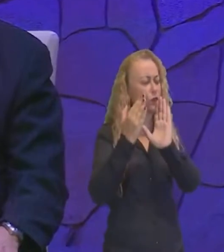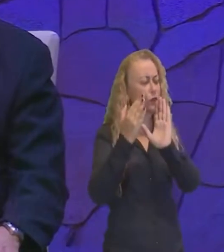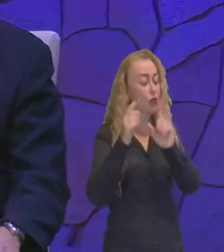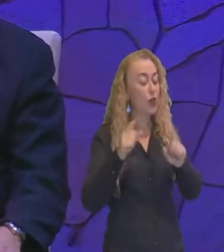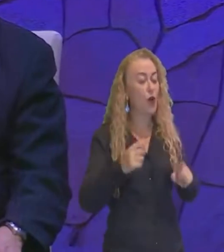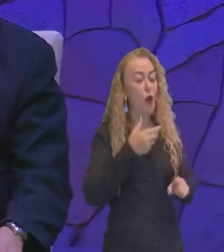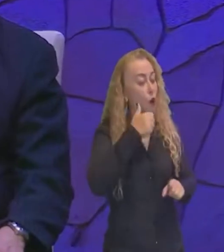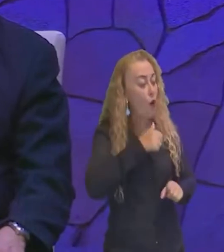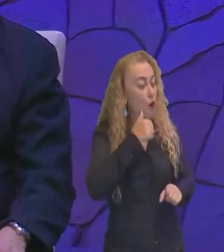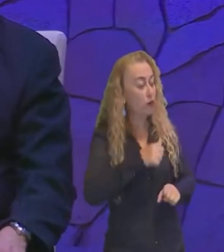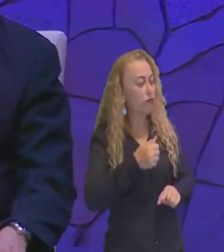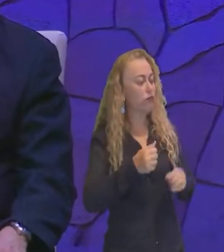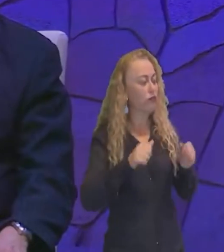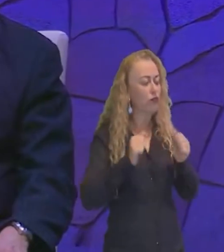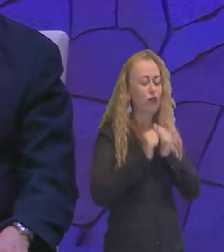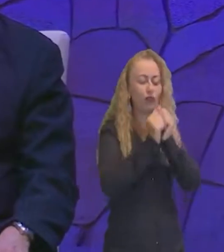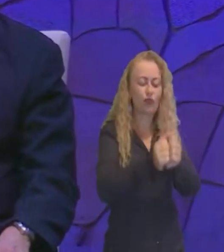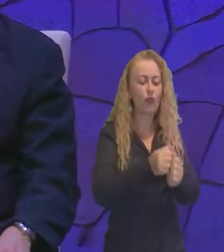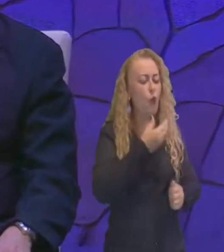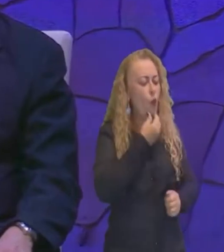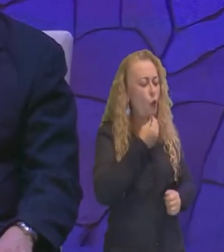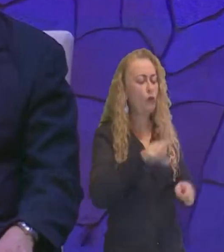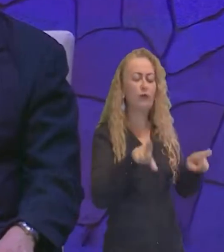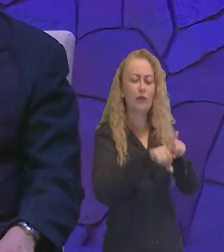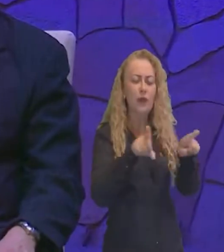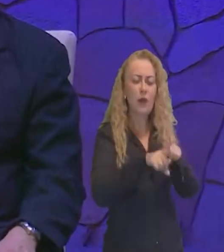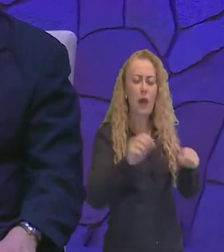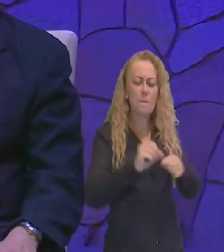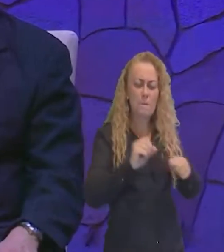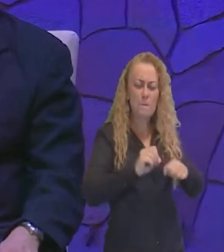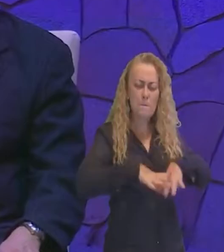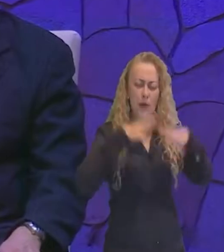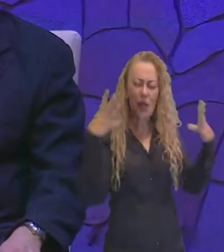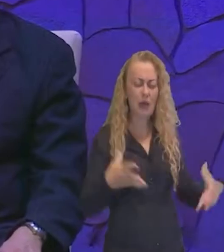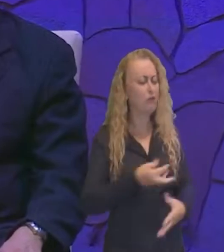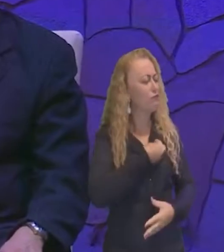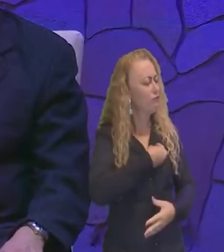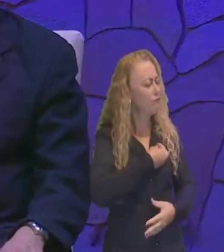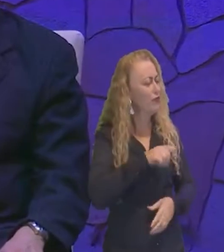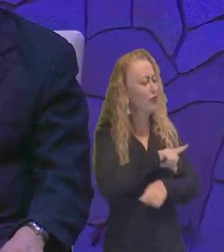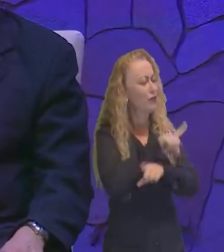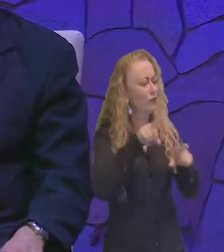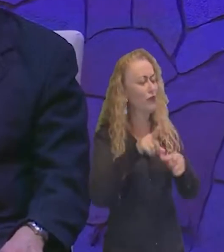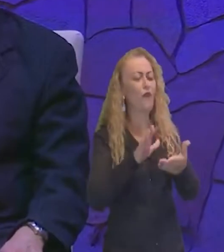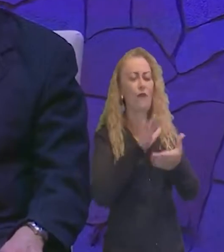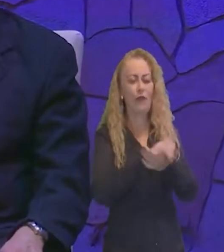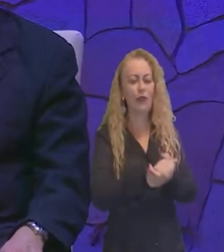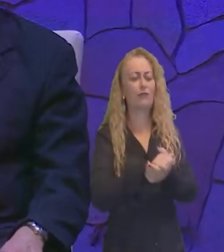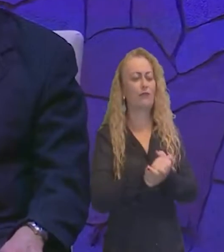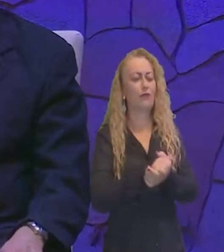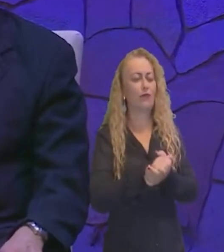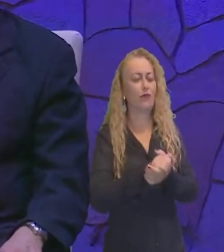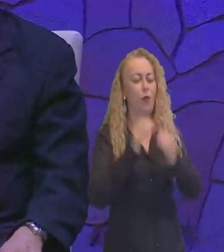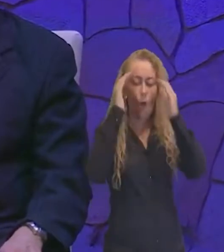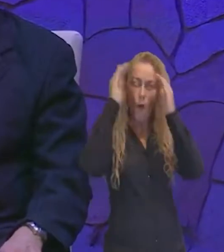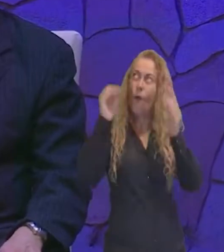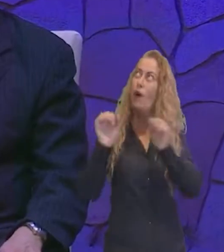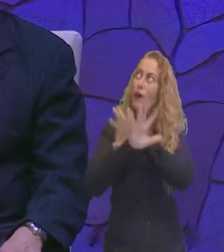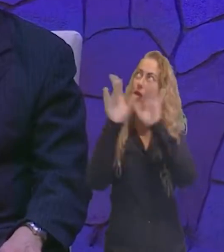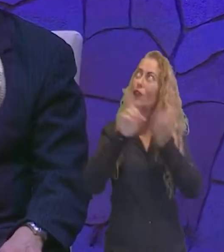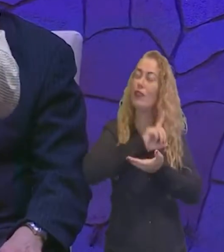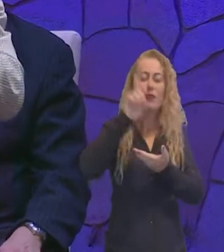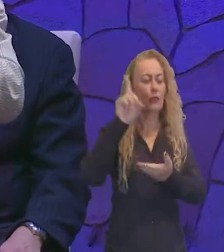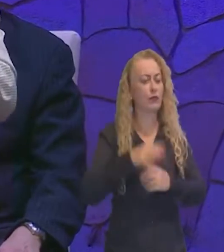você verá que milagres e maravilhas Deus fará no seu casamento, para a honra e glória de Deus.